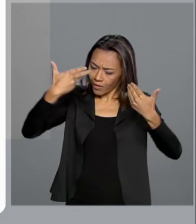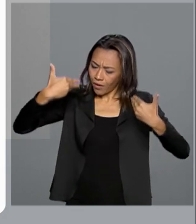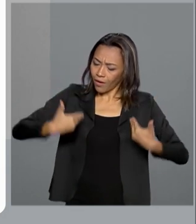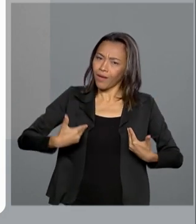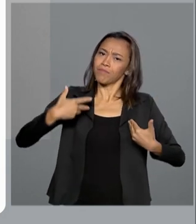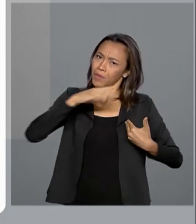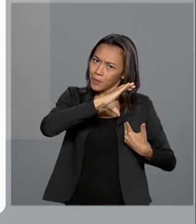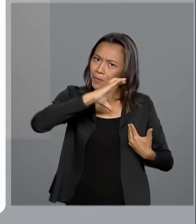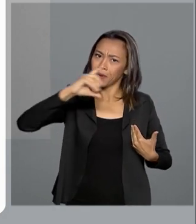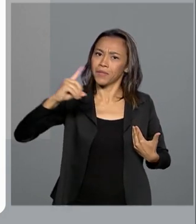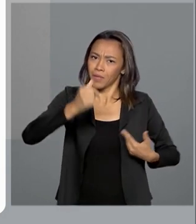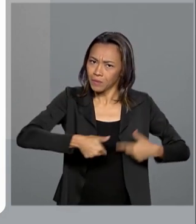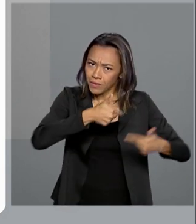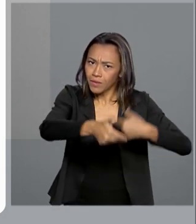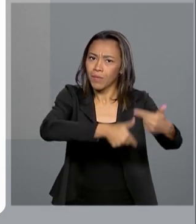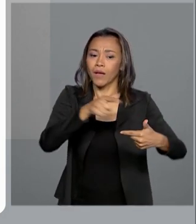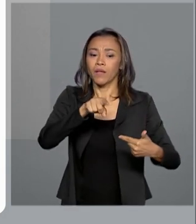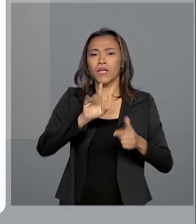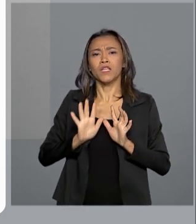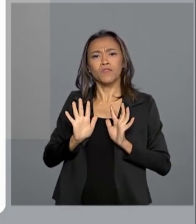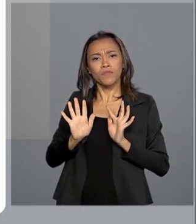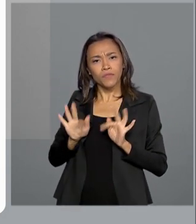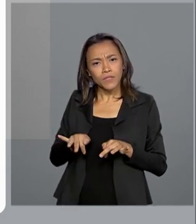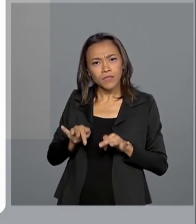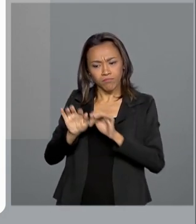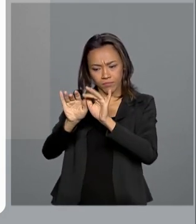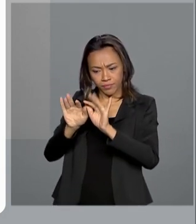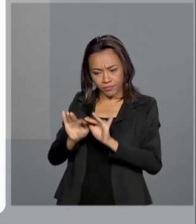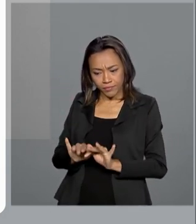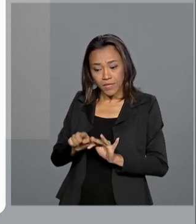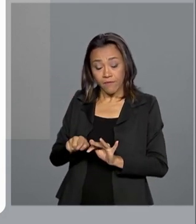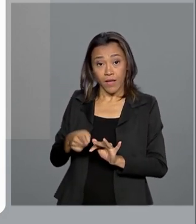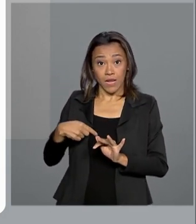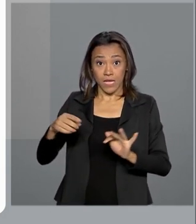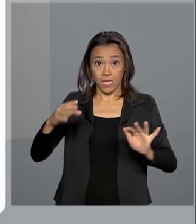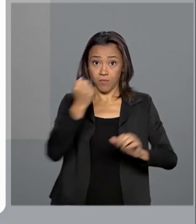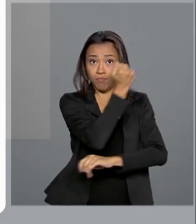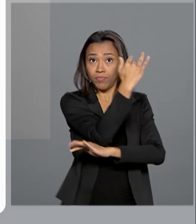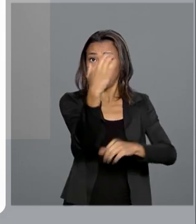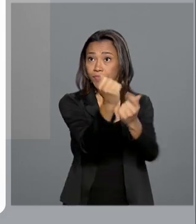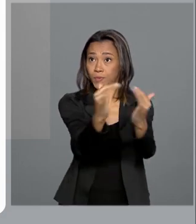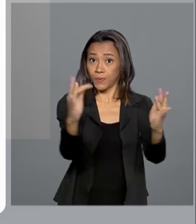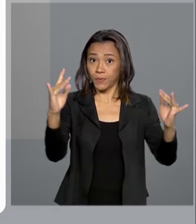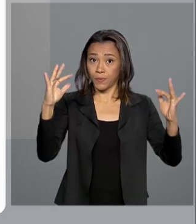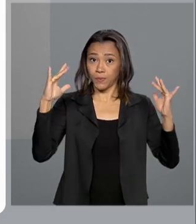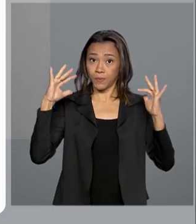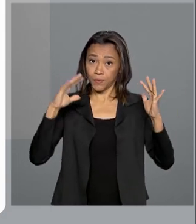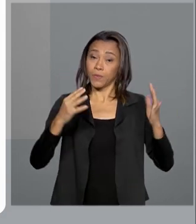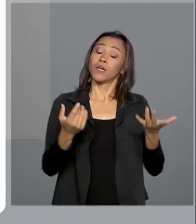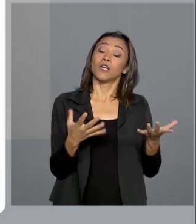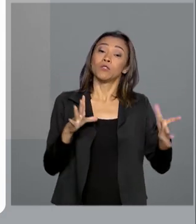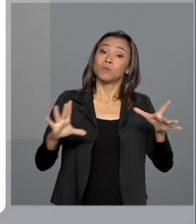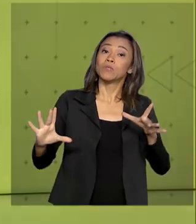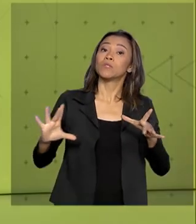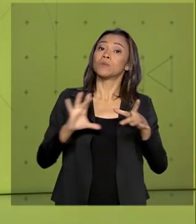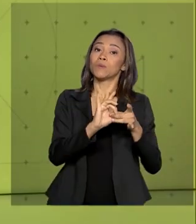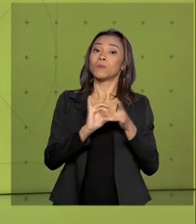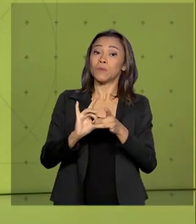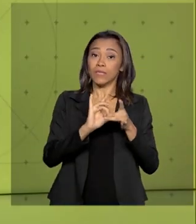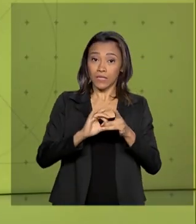mourão finaliza publicação afirmando que a selva nos une e à amazônia nos pertence